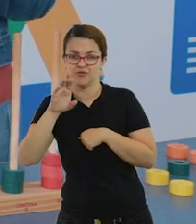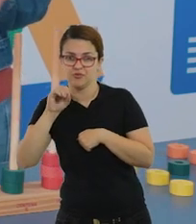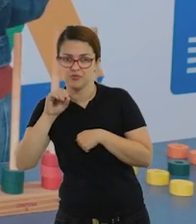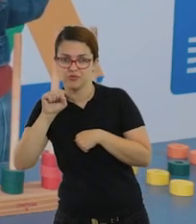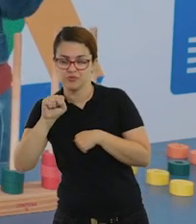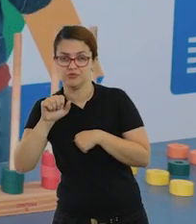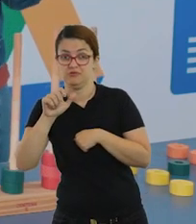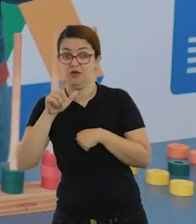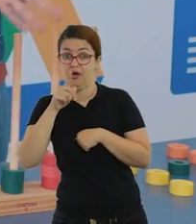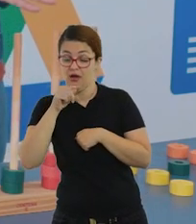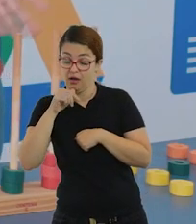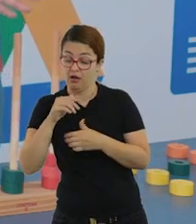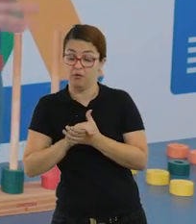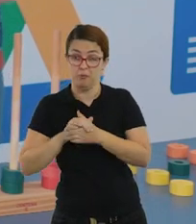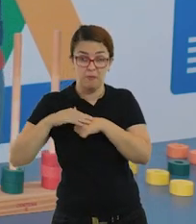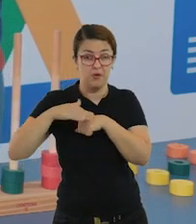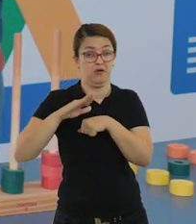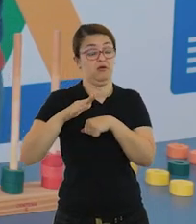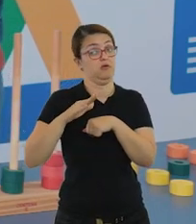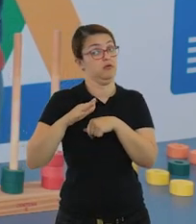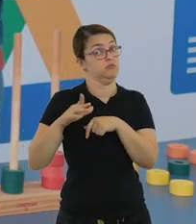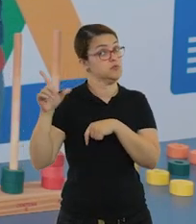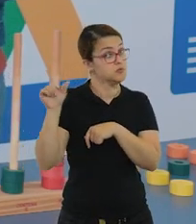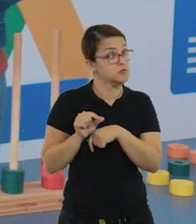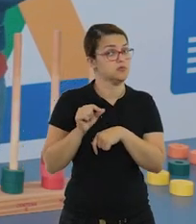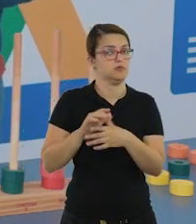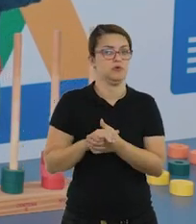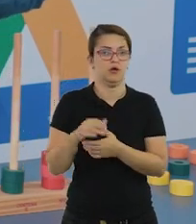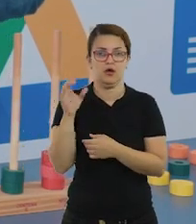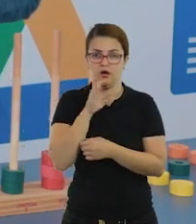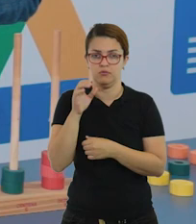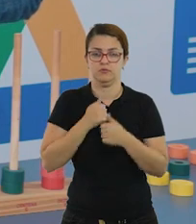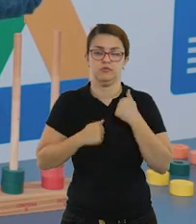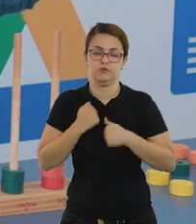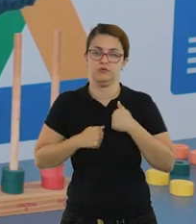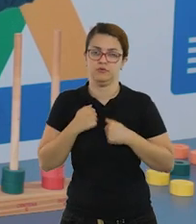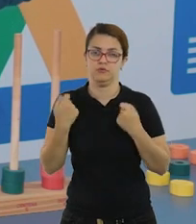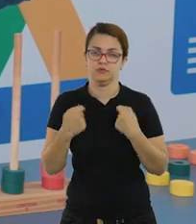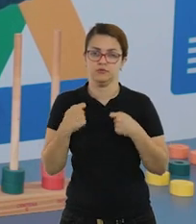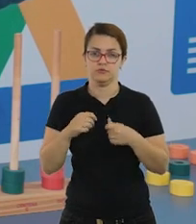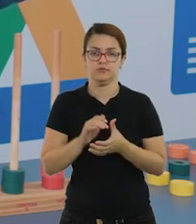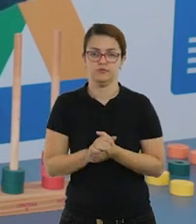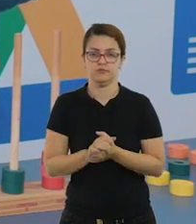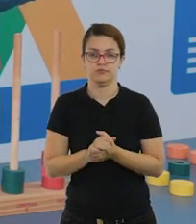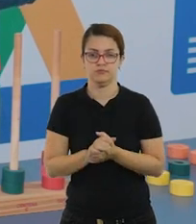de água, atenção, precisa diminuir, tá bom? Tomar o banho mais rápido.